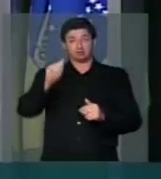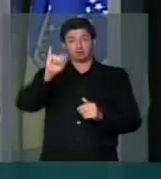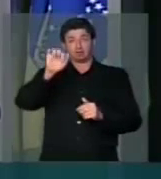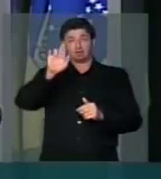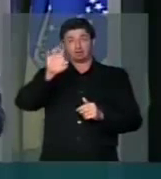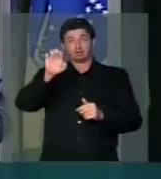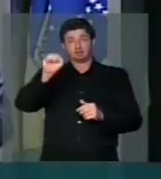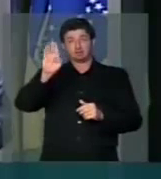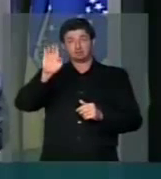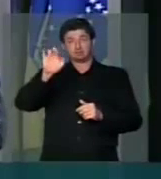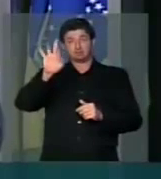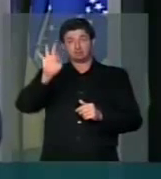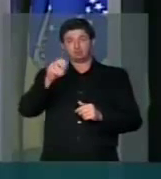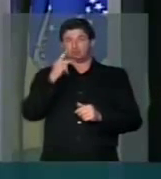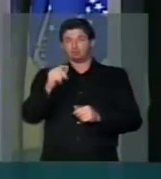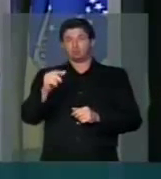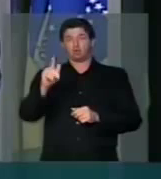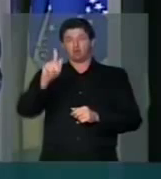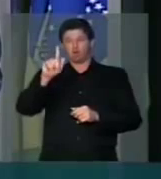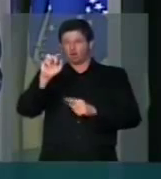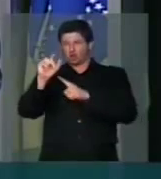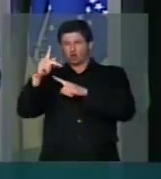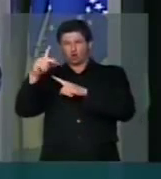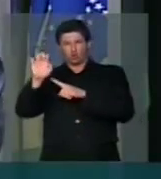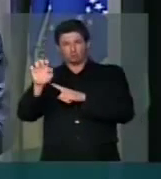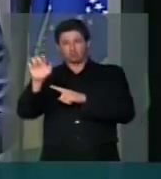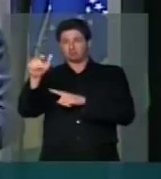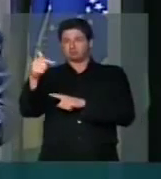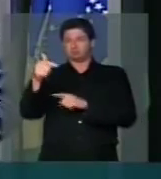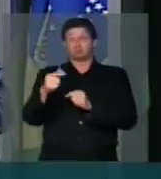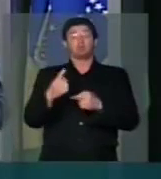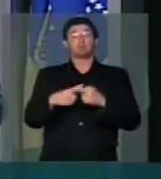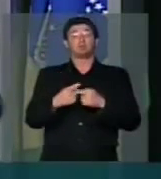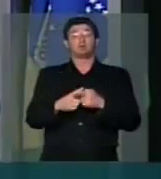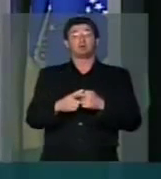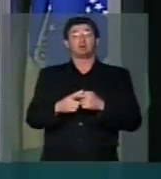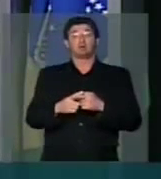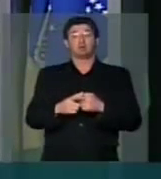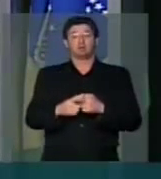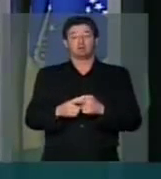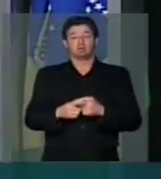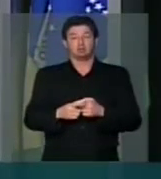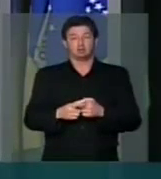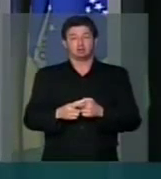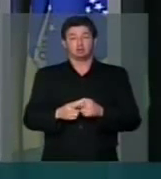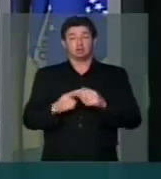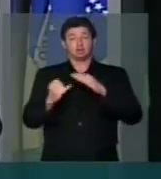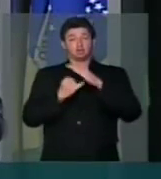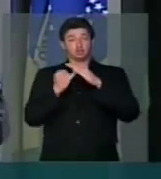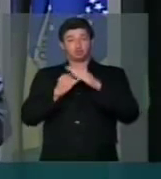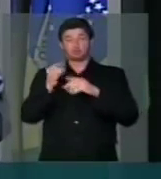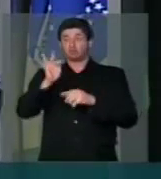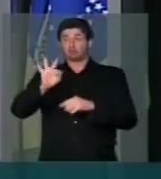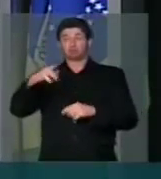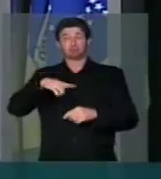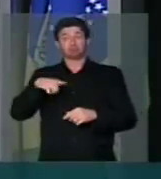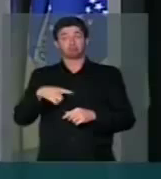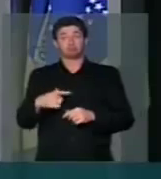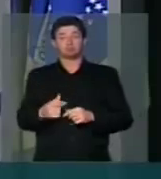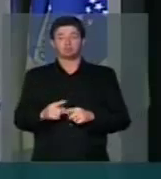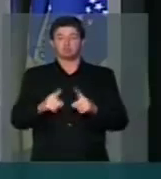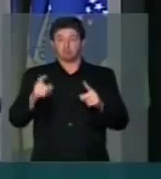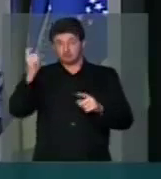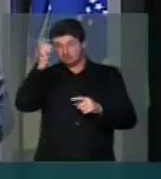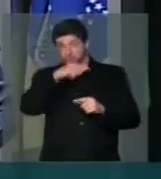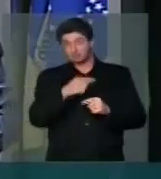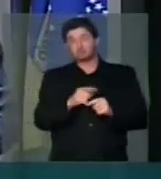Brito, quando diz não há golpe. Não há golpe porque as instituições estão funcionando. O que é